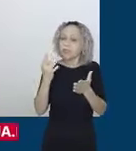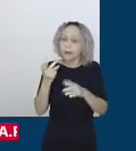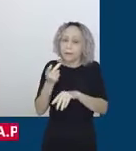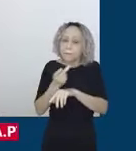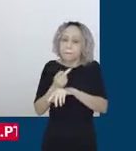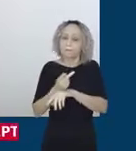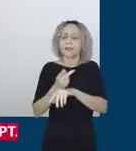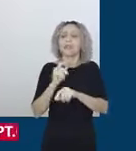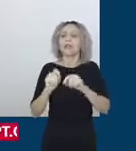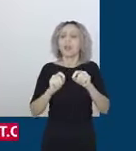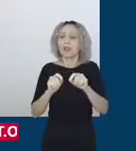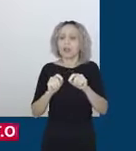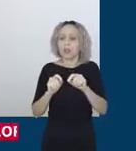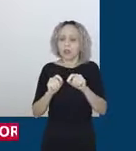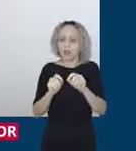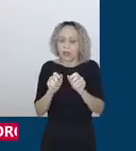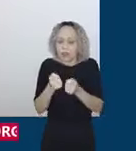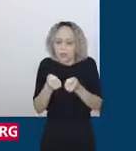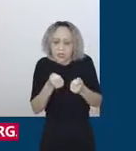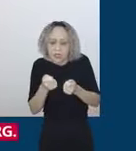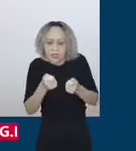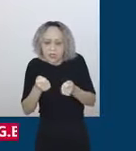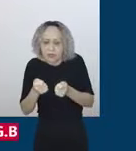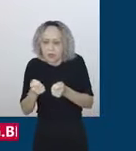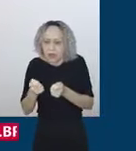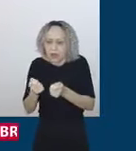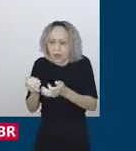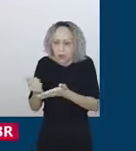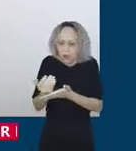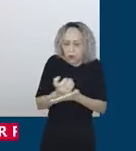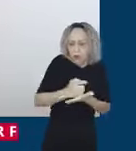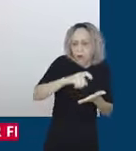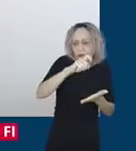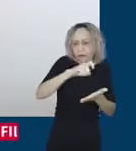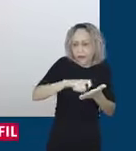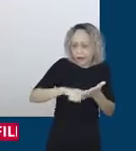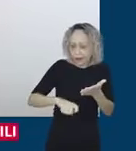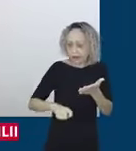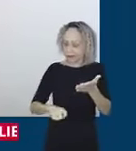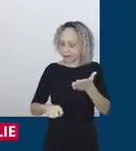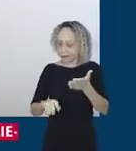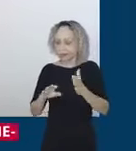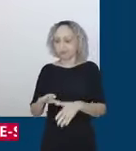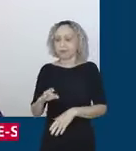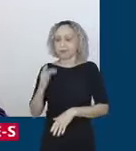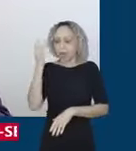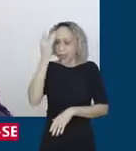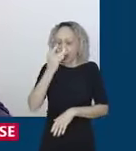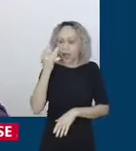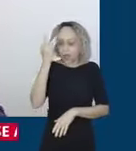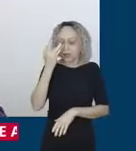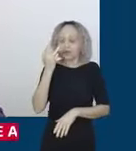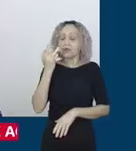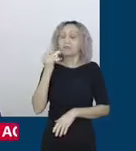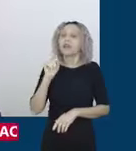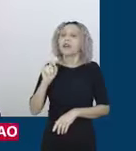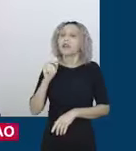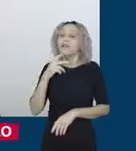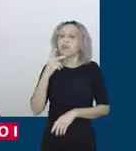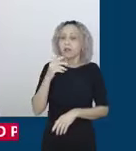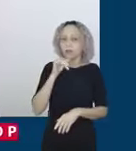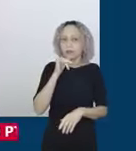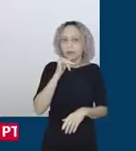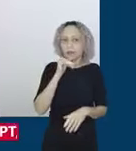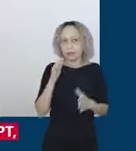nos apresenta lá, eu não tenho nenhuma dúvida, como ele me lembra que ele disse que de 2003 a 2010, a